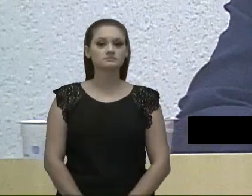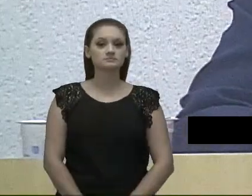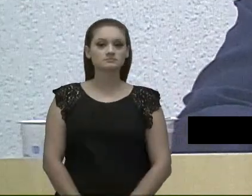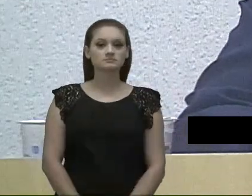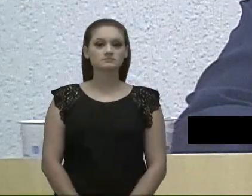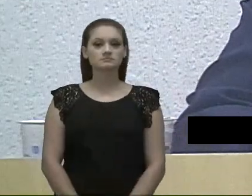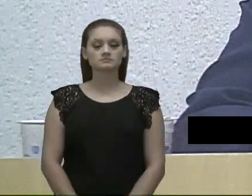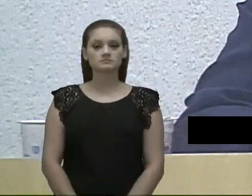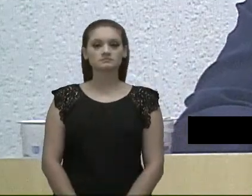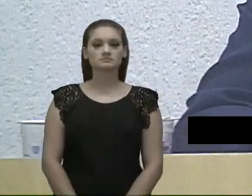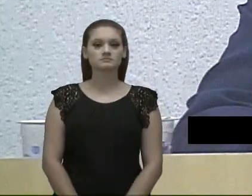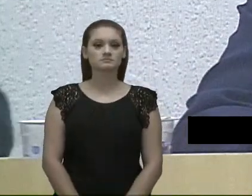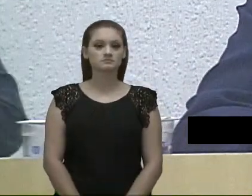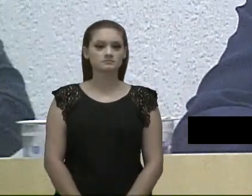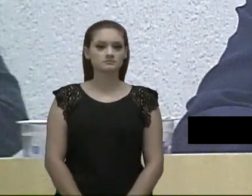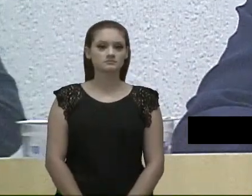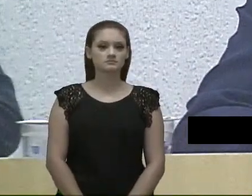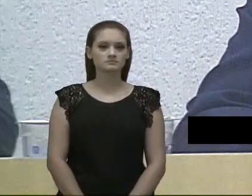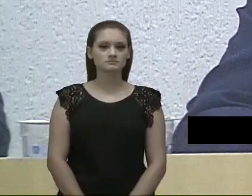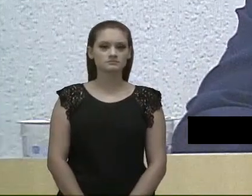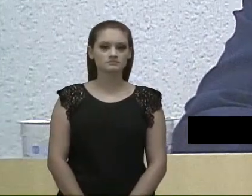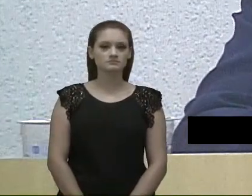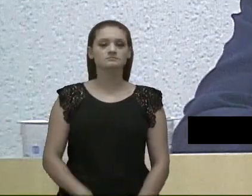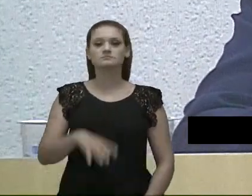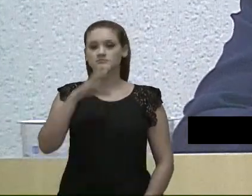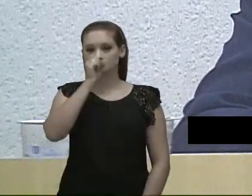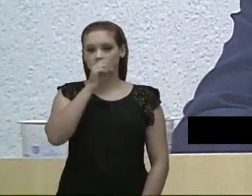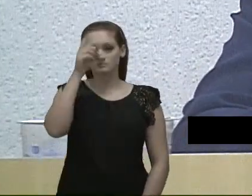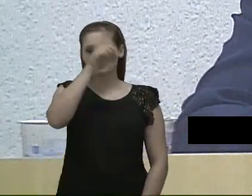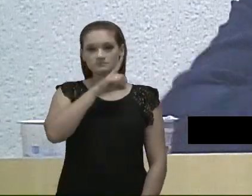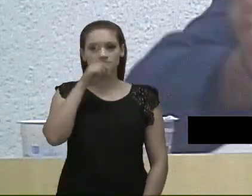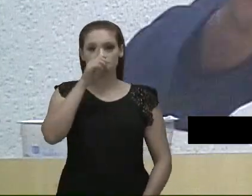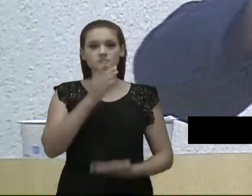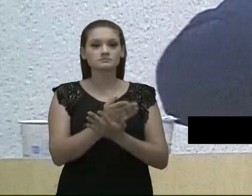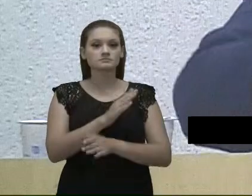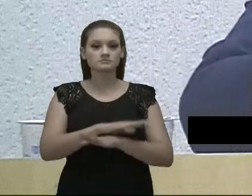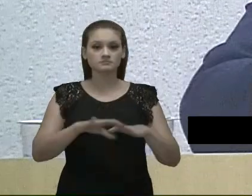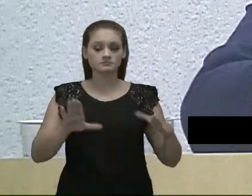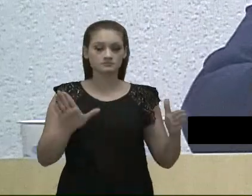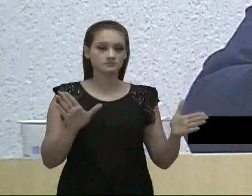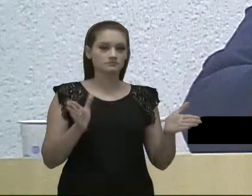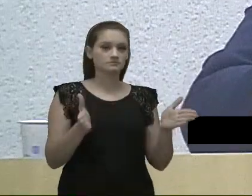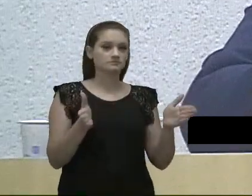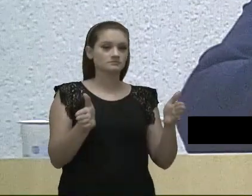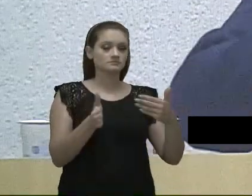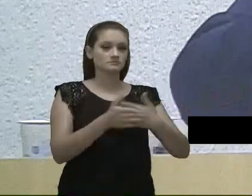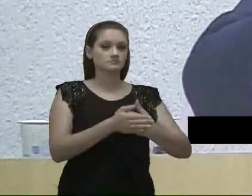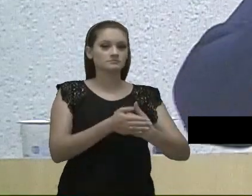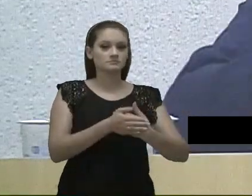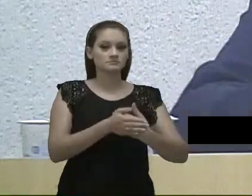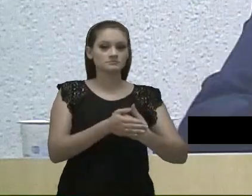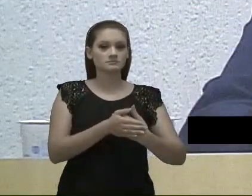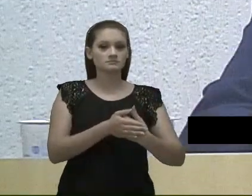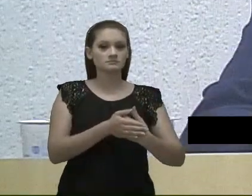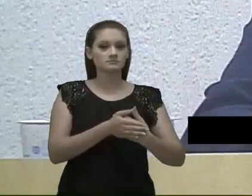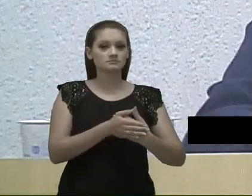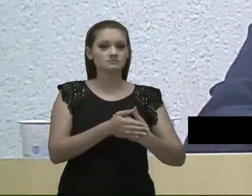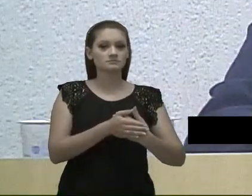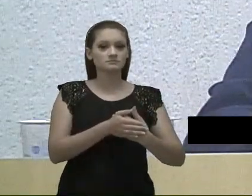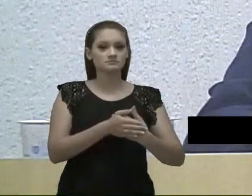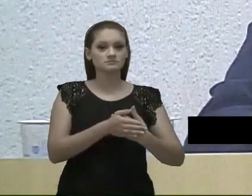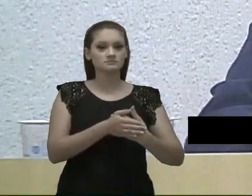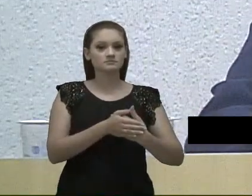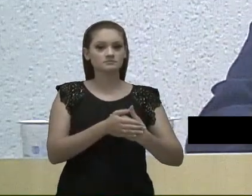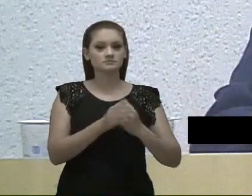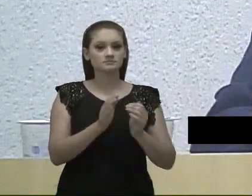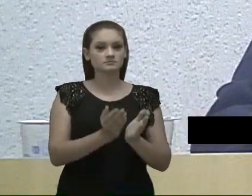É assim, foi no final de semana, certo? Isso, acabou um sábado a prova, e domingo. Lacraram os documentos? E a senhora deu na